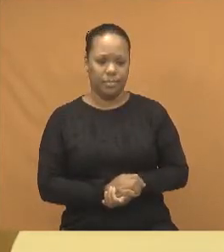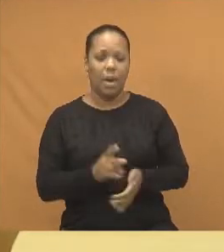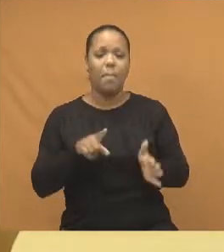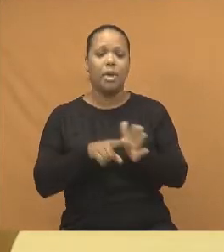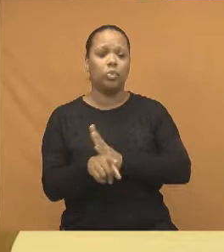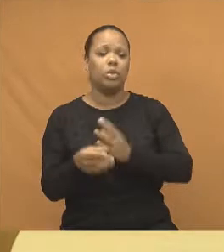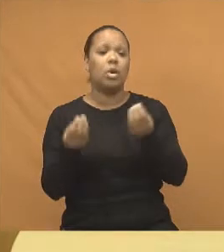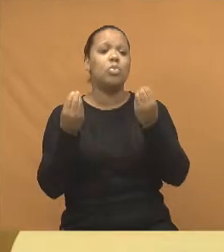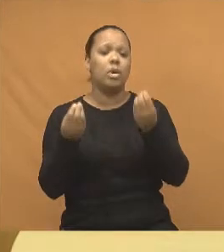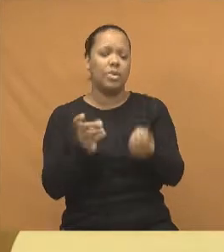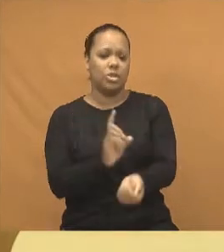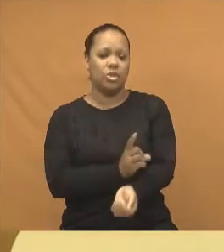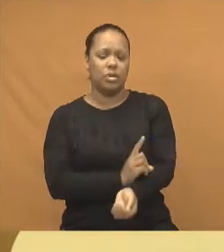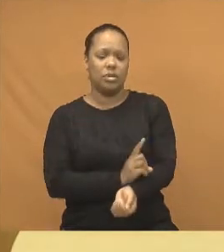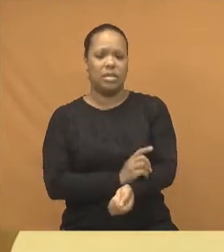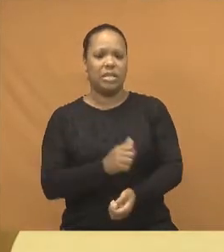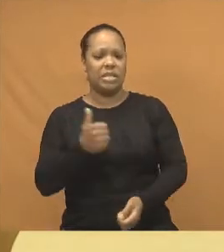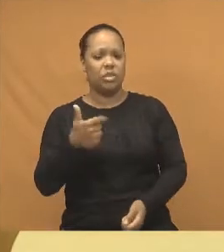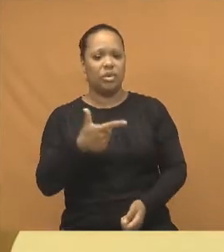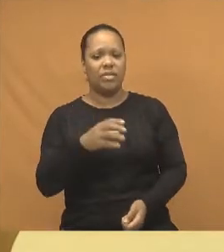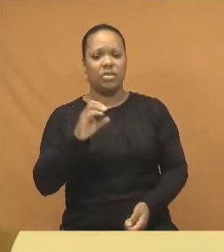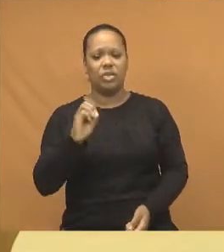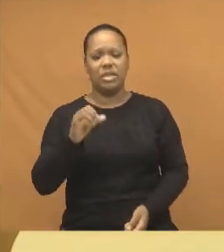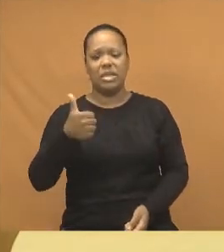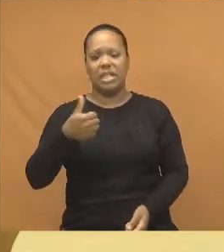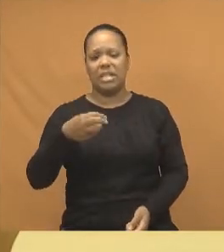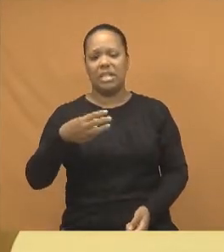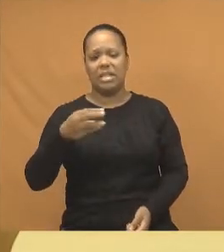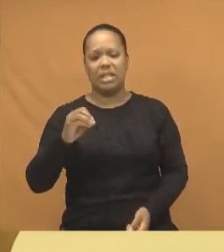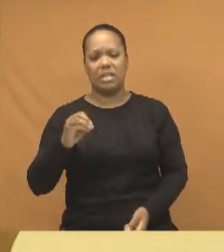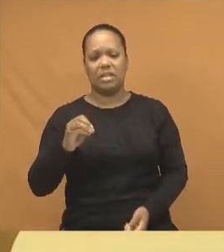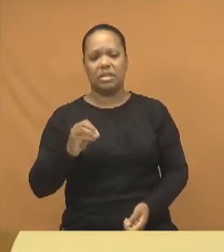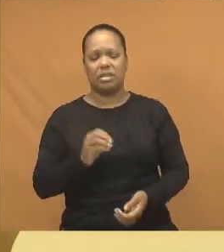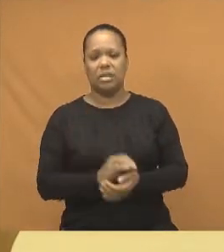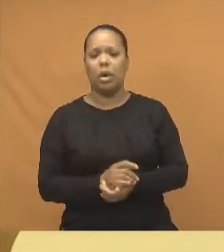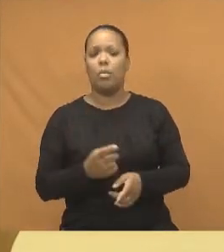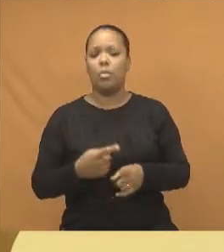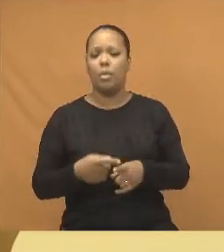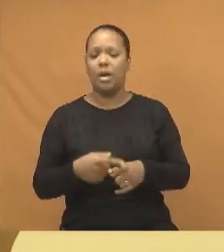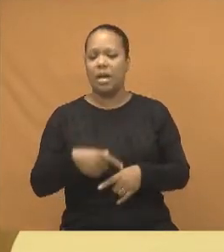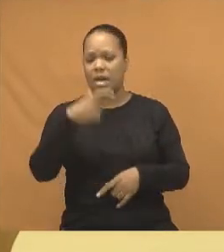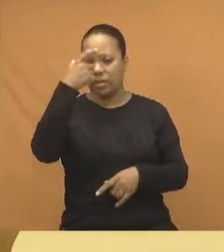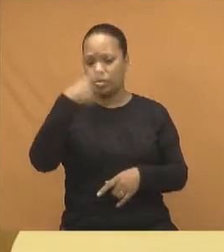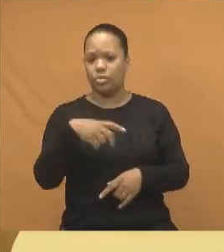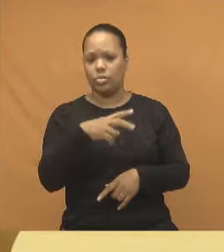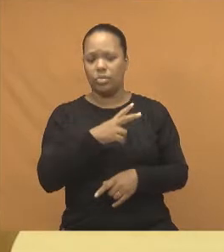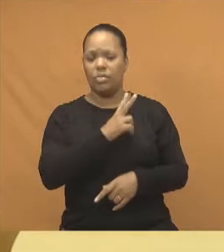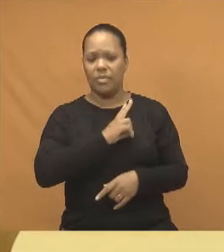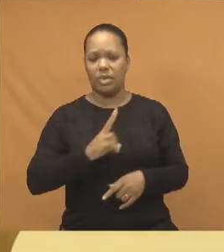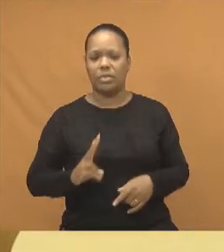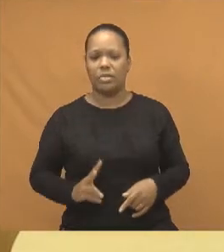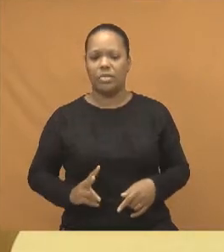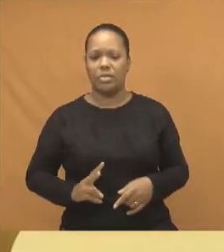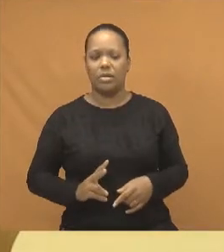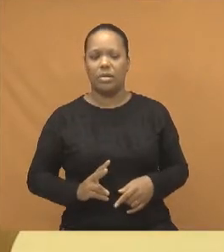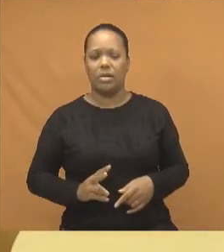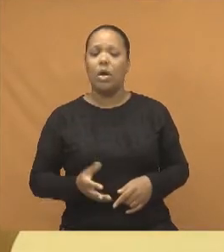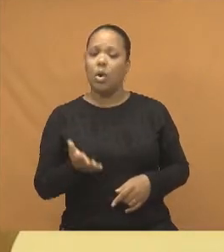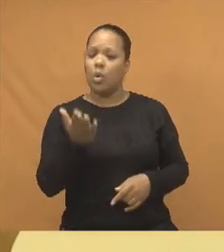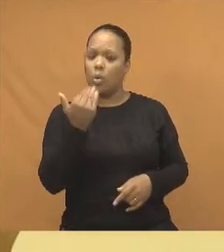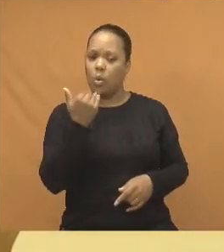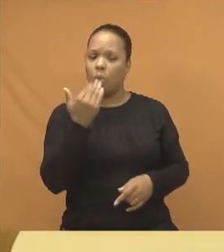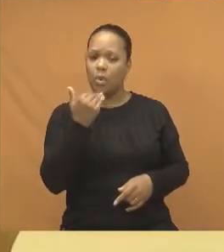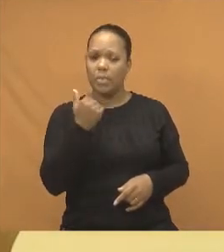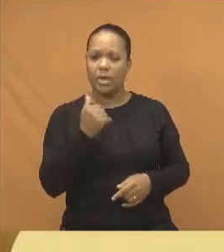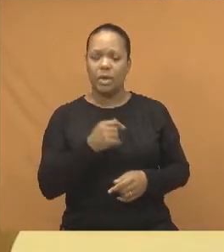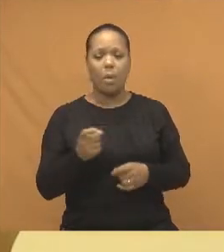O meu diabetes ele não passa de 120, 130. Por quê? Esse vereador Valmir, eu aprendi comigo, ó,